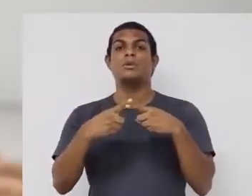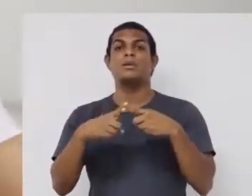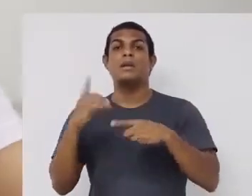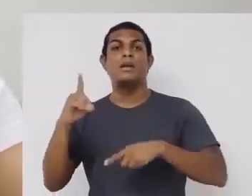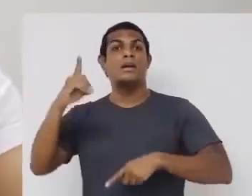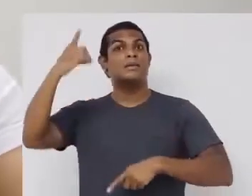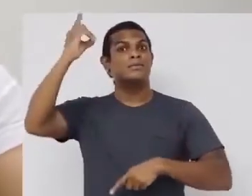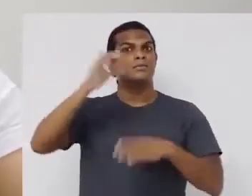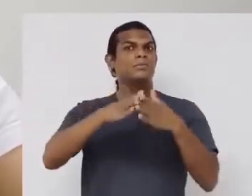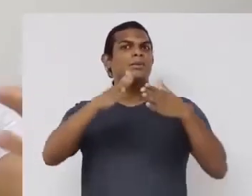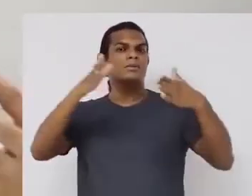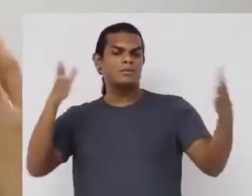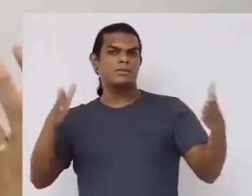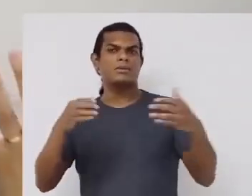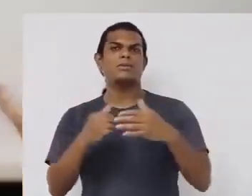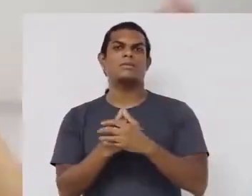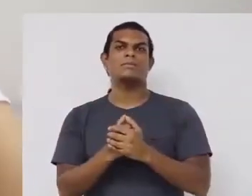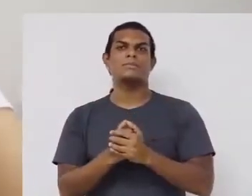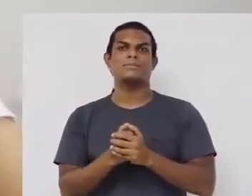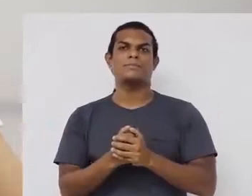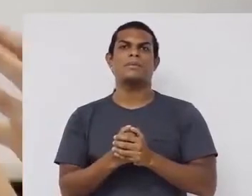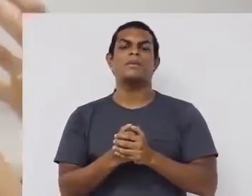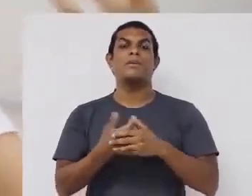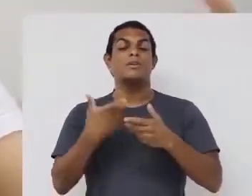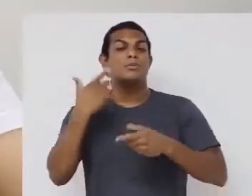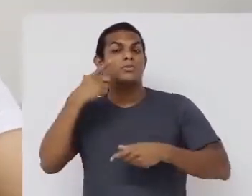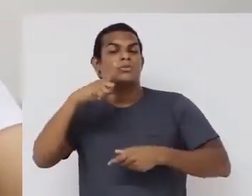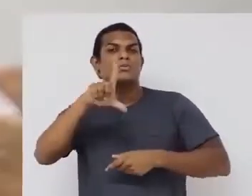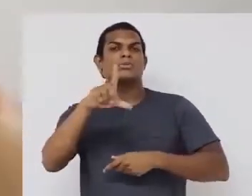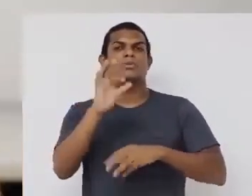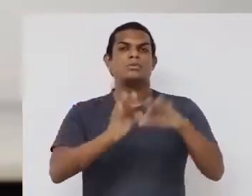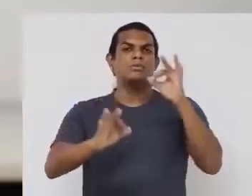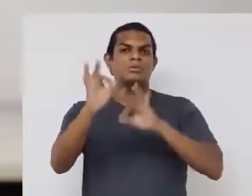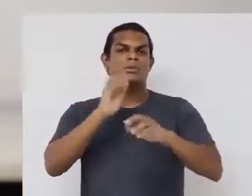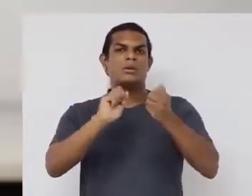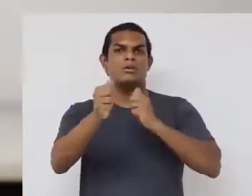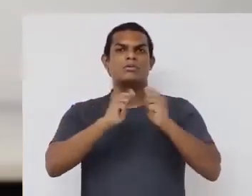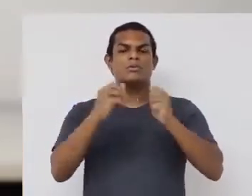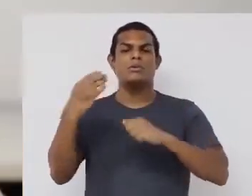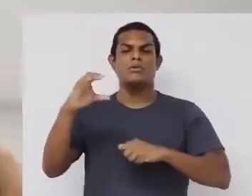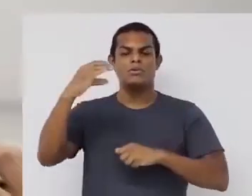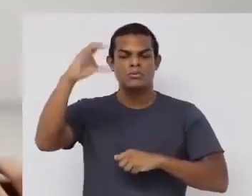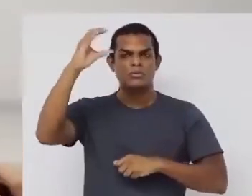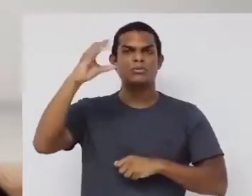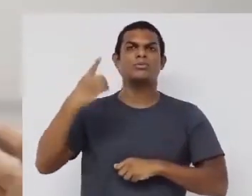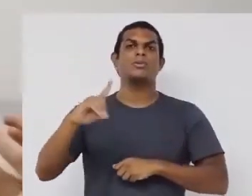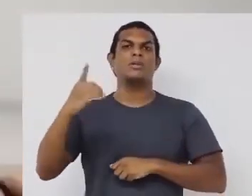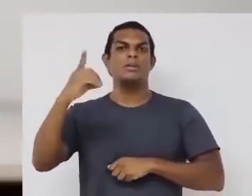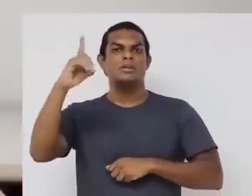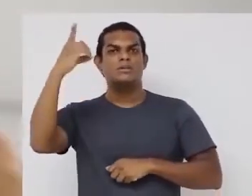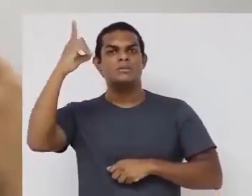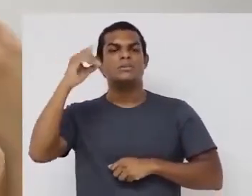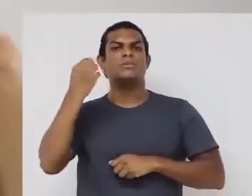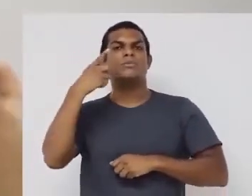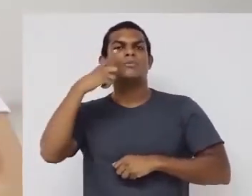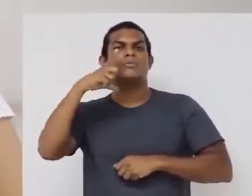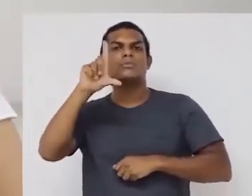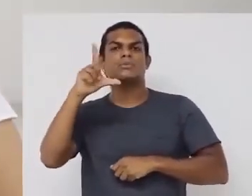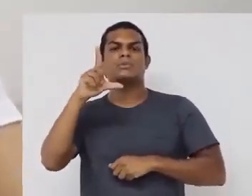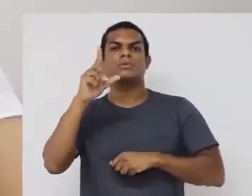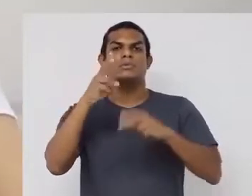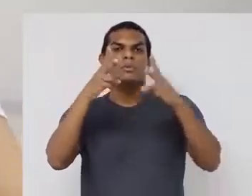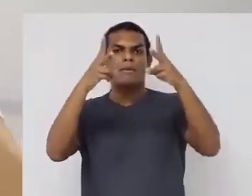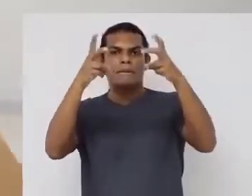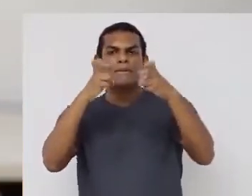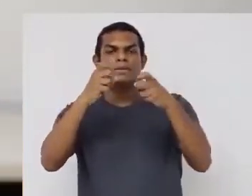alta. E aí quando eu sei controlar o que é custo e o que é despesa, eu consigo ver onde eu consigo